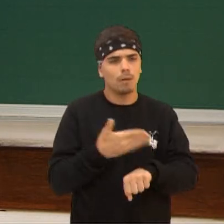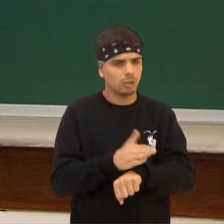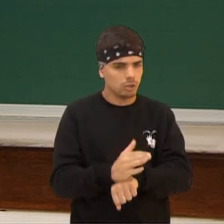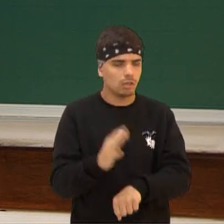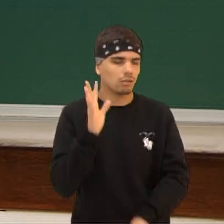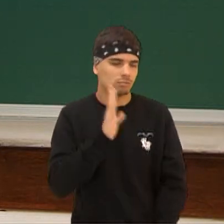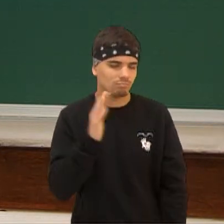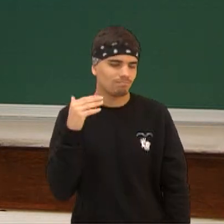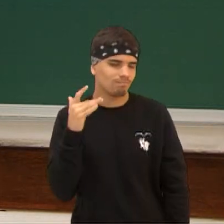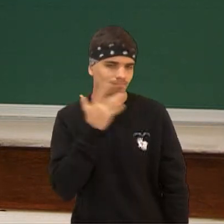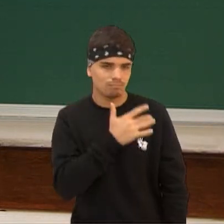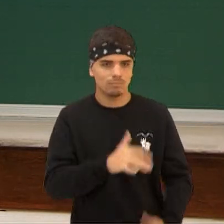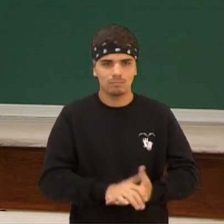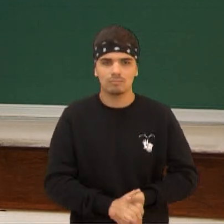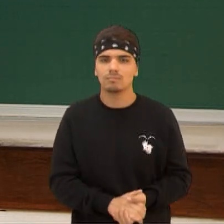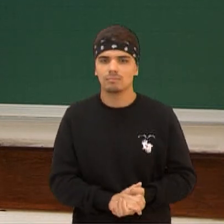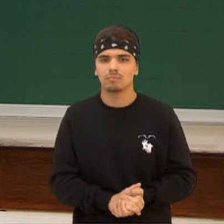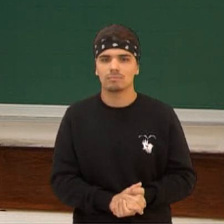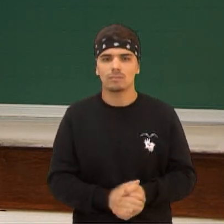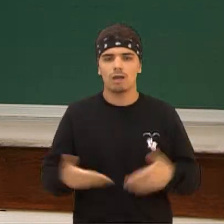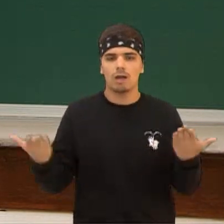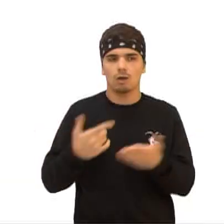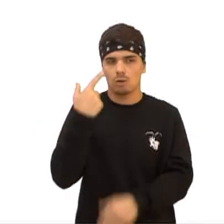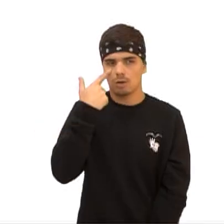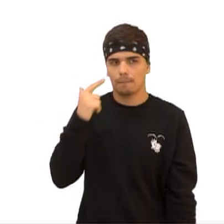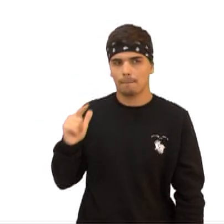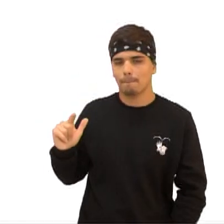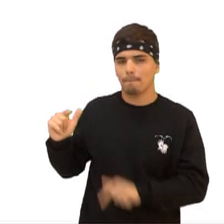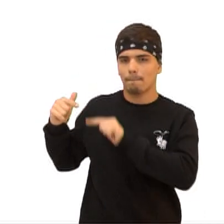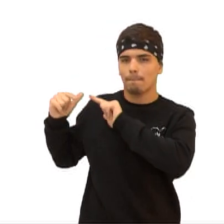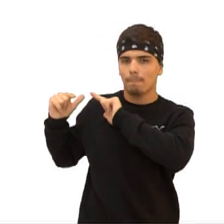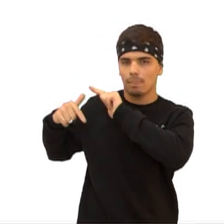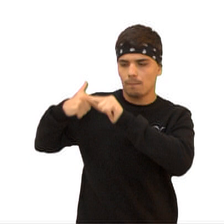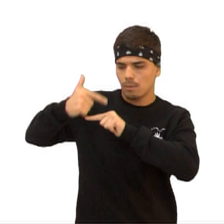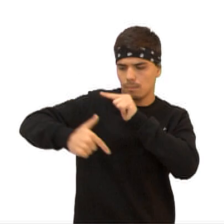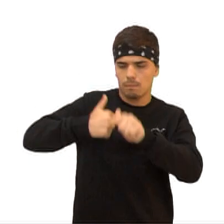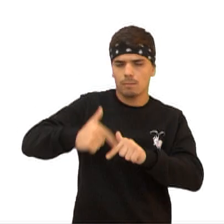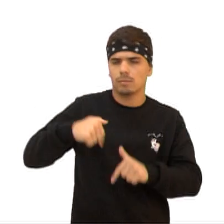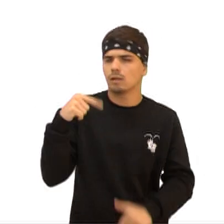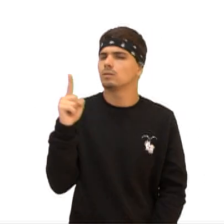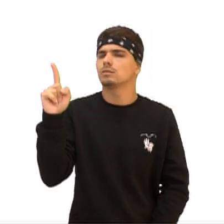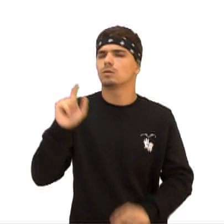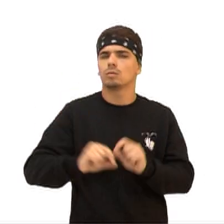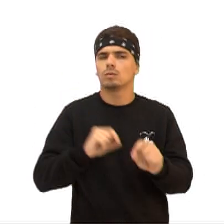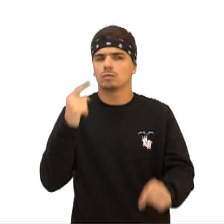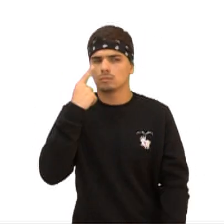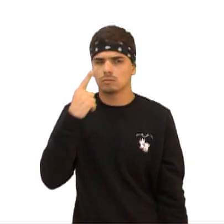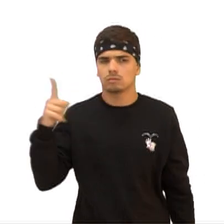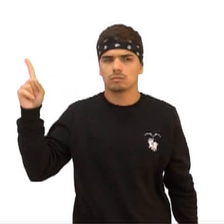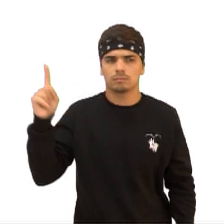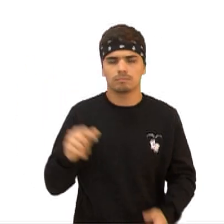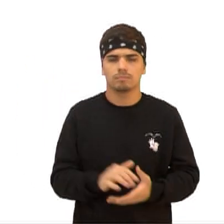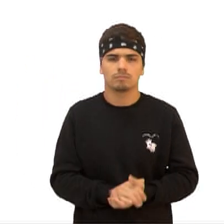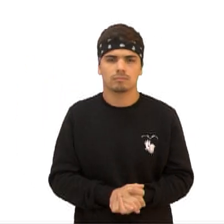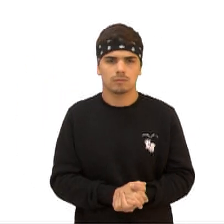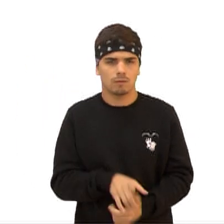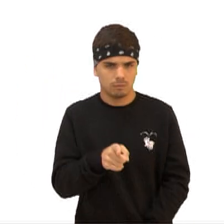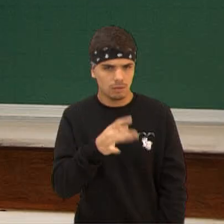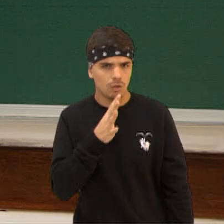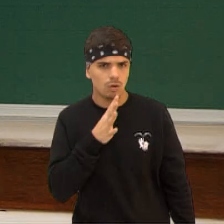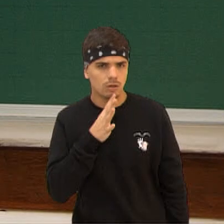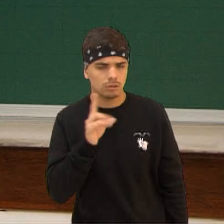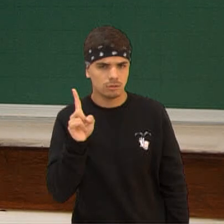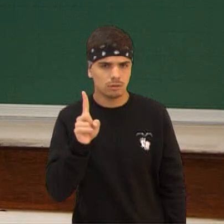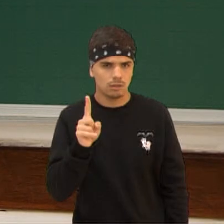é. E agora? Esse movimento esse ano esteve em alta, o Black Lives Matter. Você ouviu